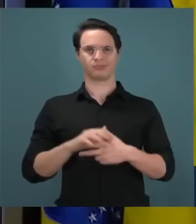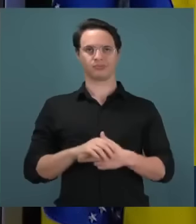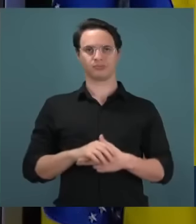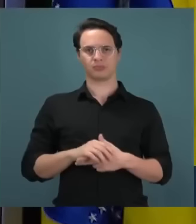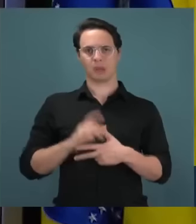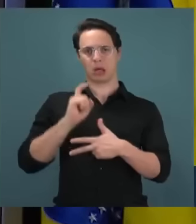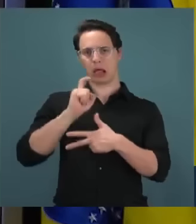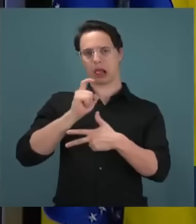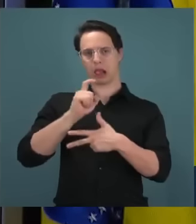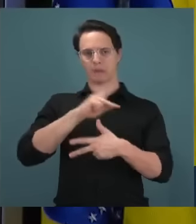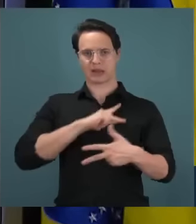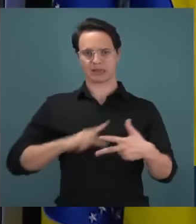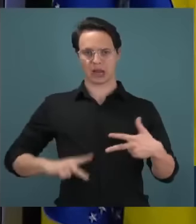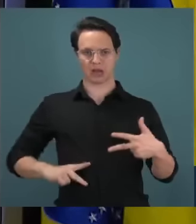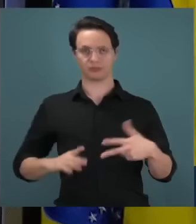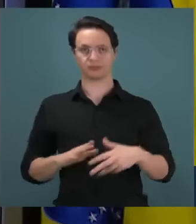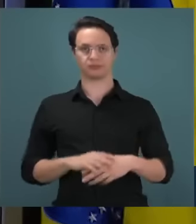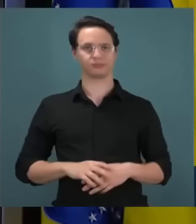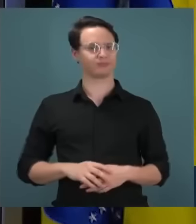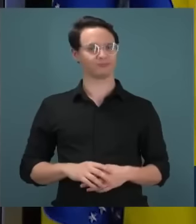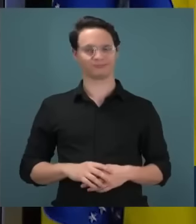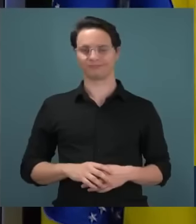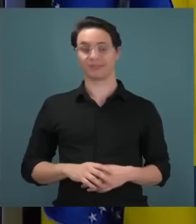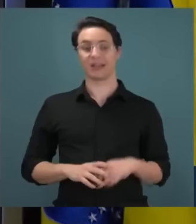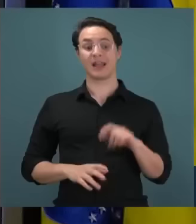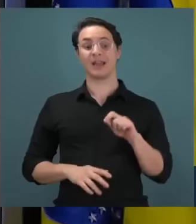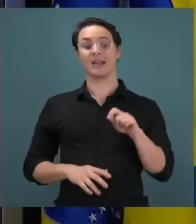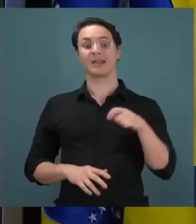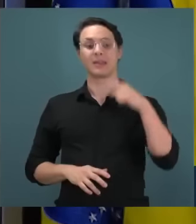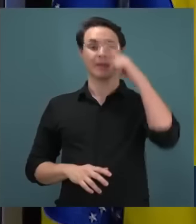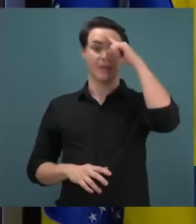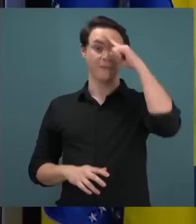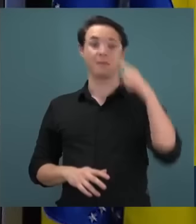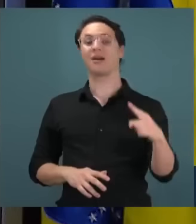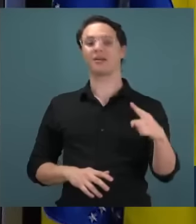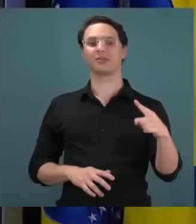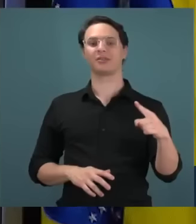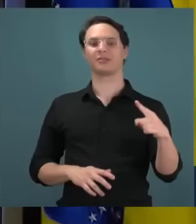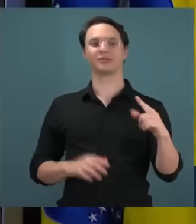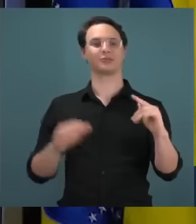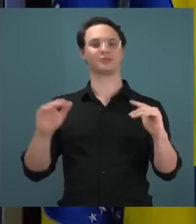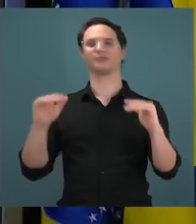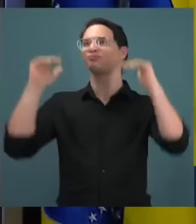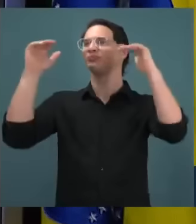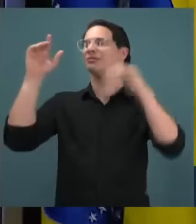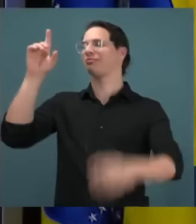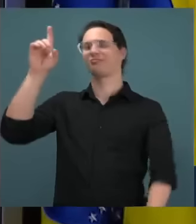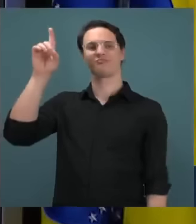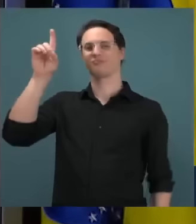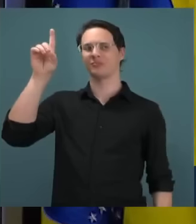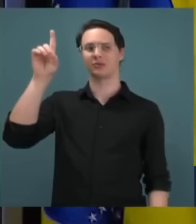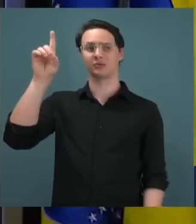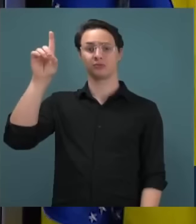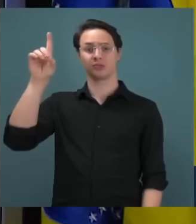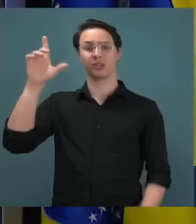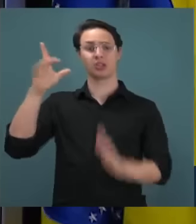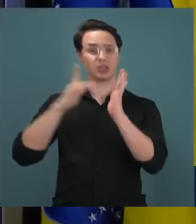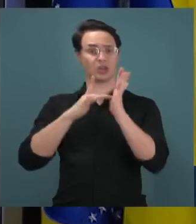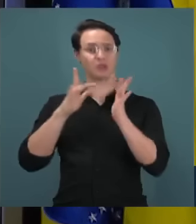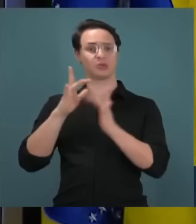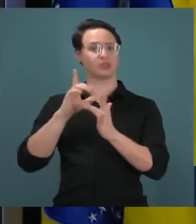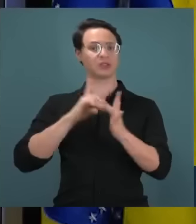presidente Lula. Mas quem está no comando a gente sabe, principalmente quem é cristão, sabe que quem está no comando é Deus. E Jesus tem um plano para